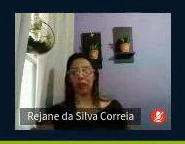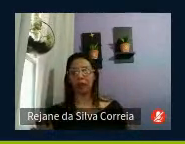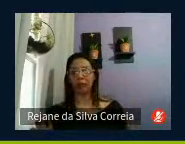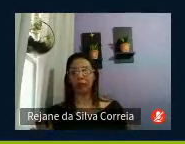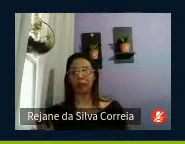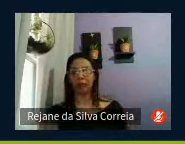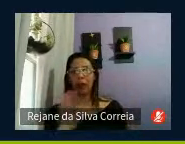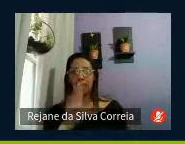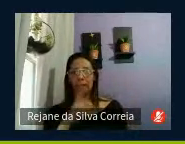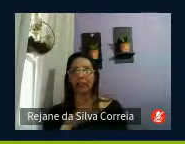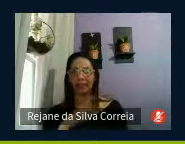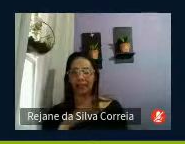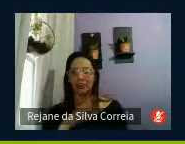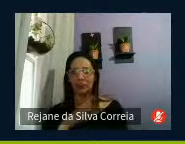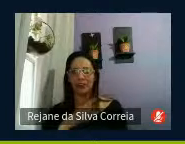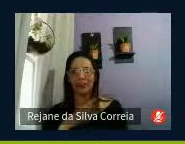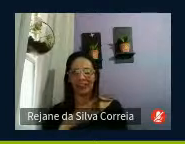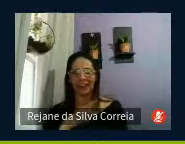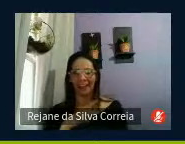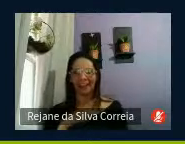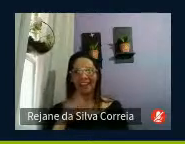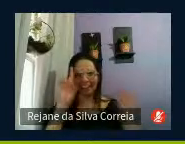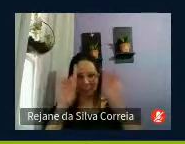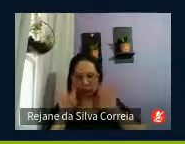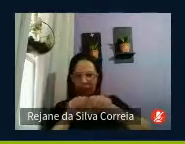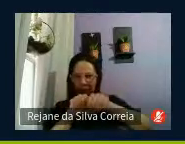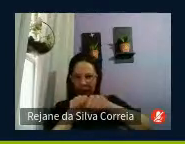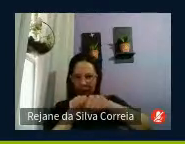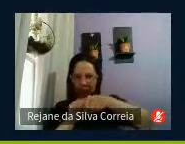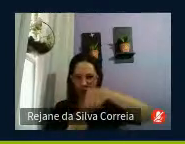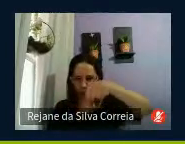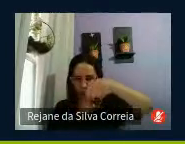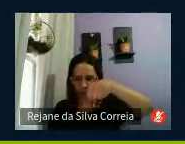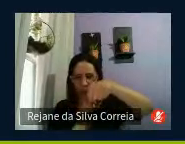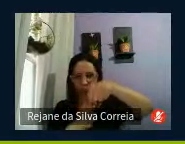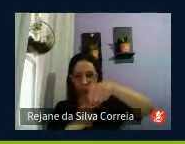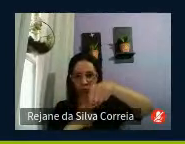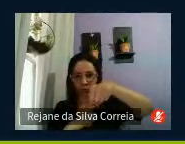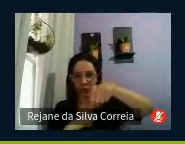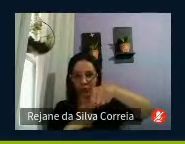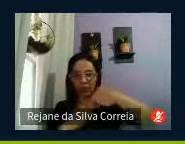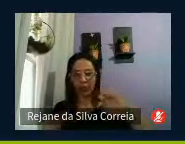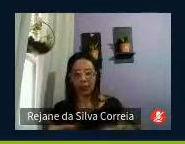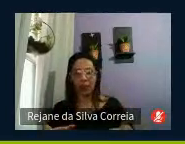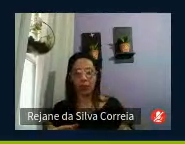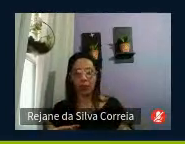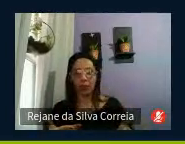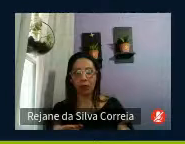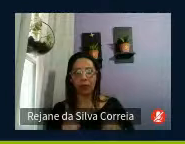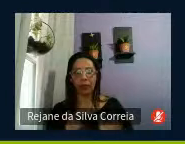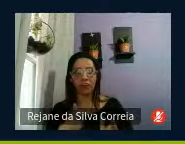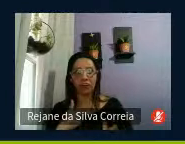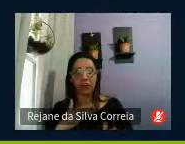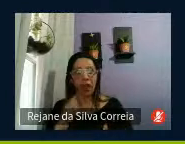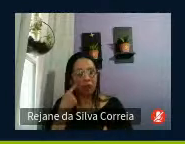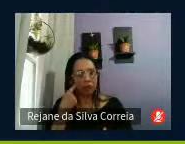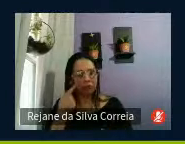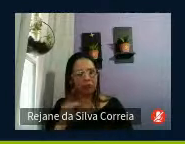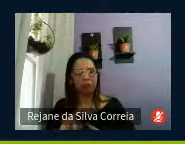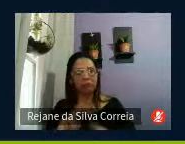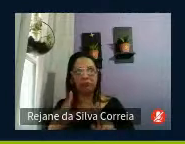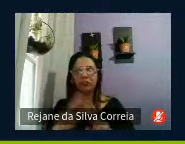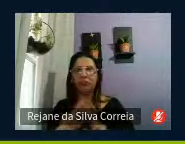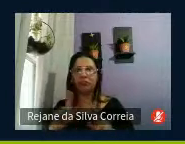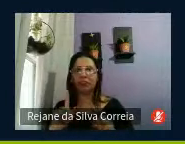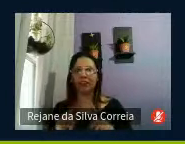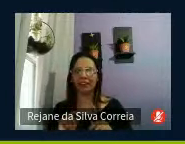tinha formação de educação especial nas habilitações, e por conta disso eu já tinha uma visão diferenciada para buscar